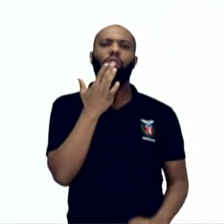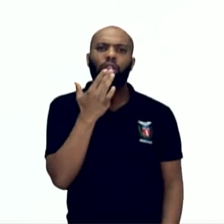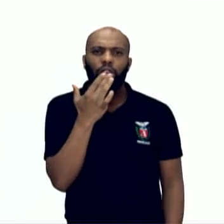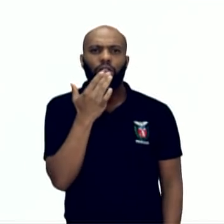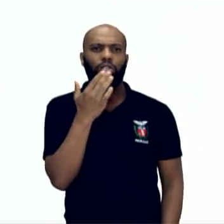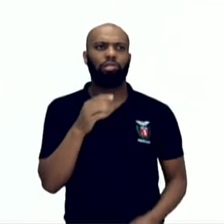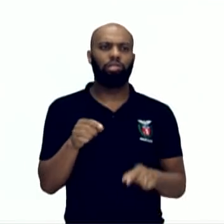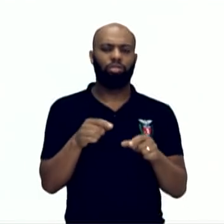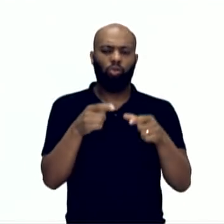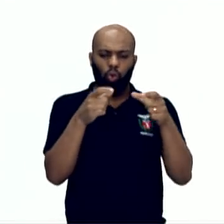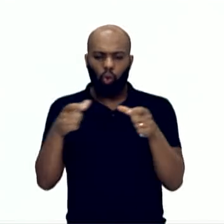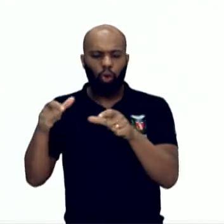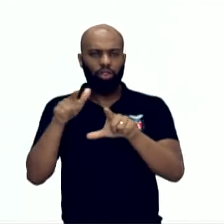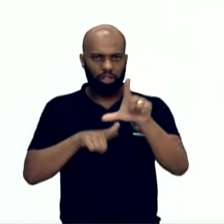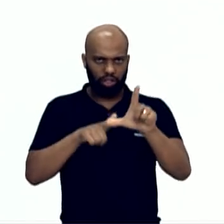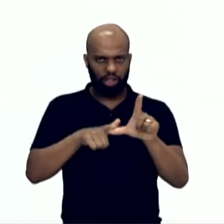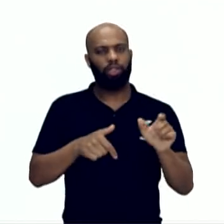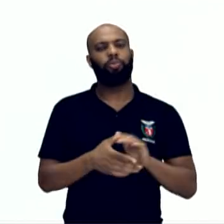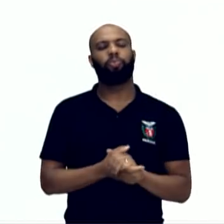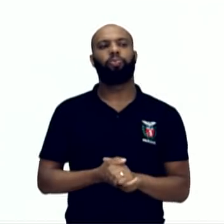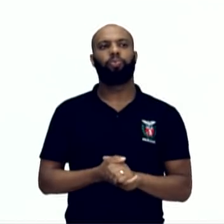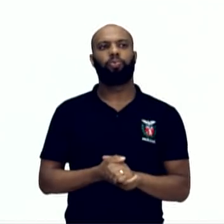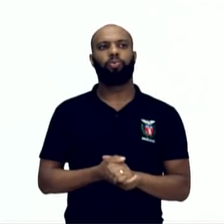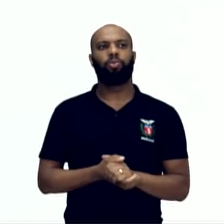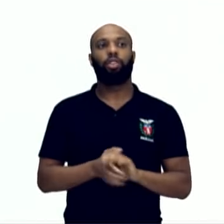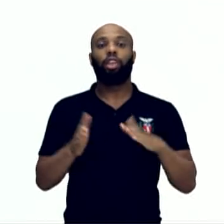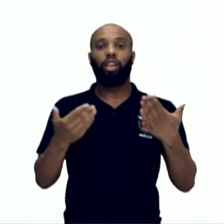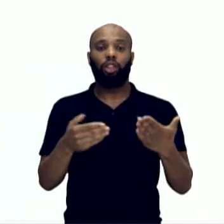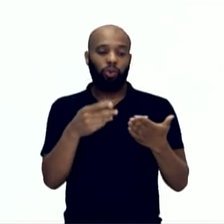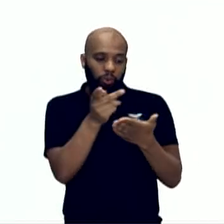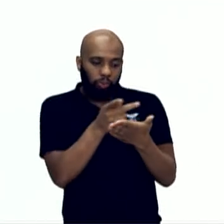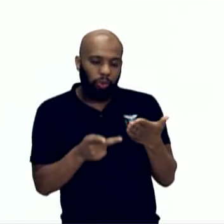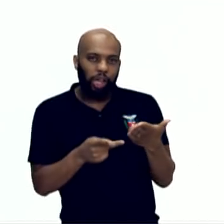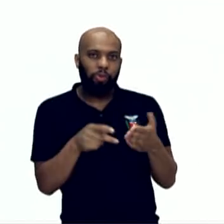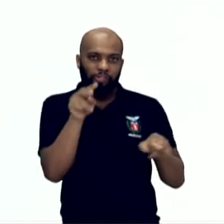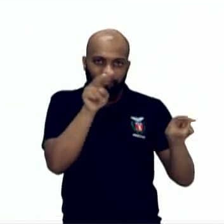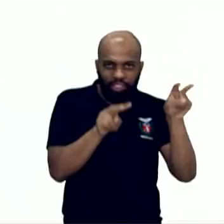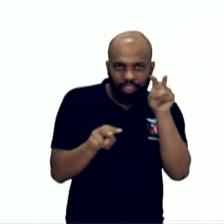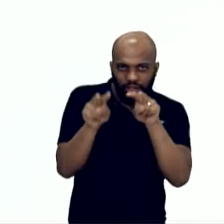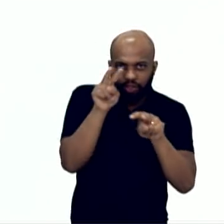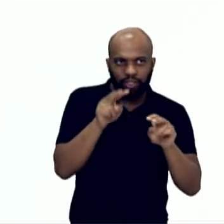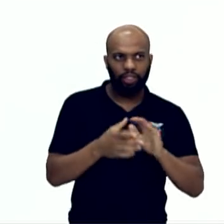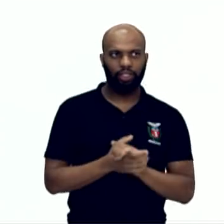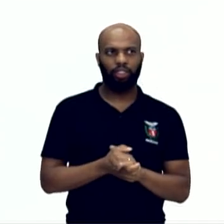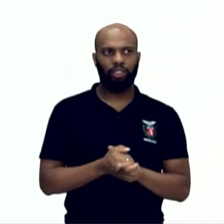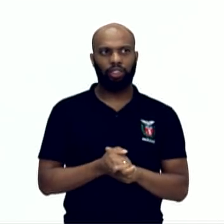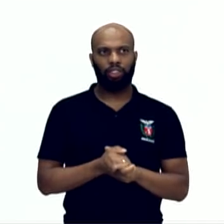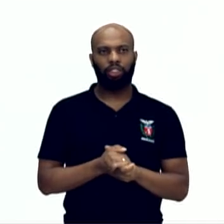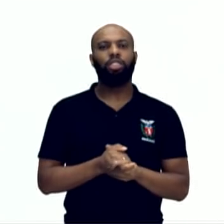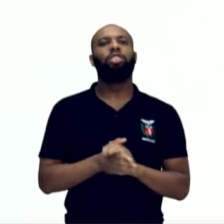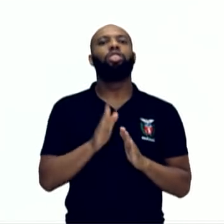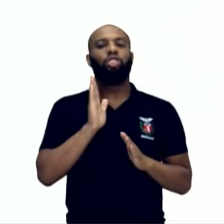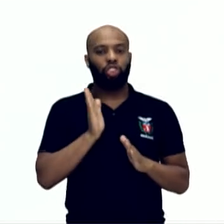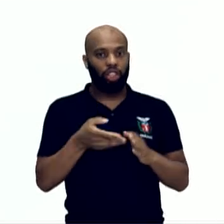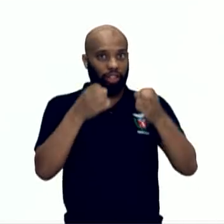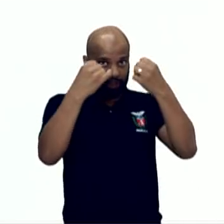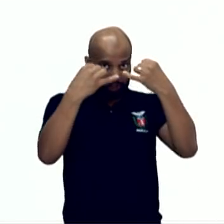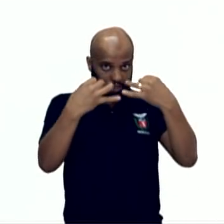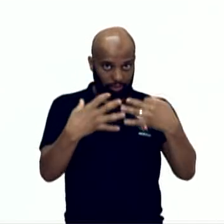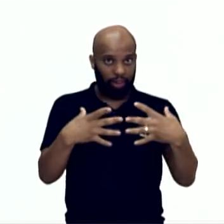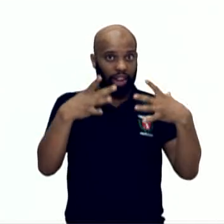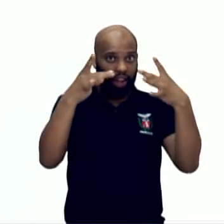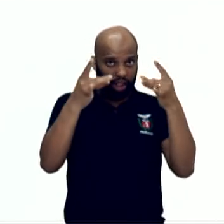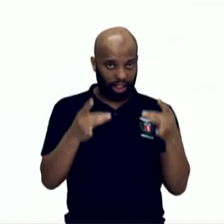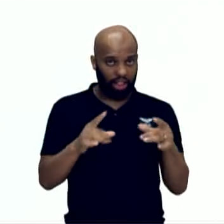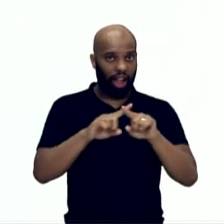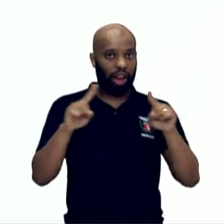cores e uma série de outros. Então, um poema visual, já vamos falar mais um pouquinho sobre aquele